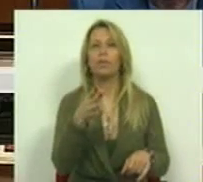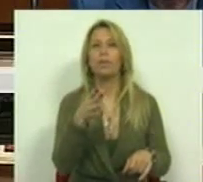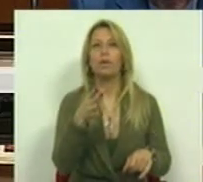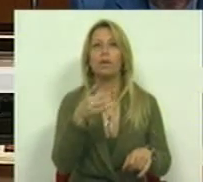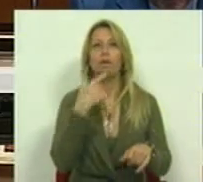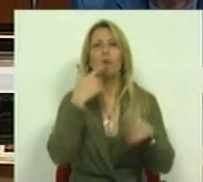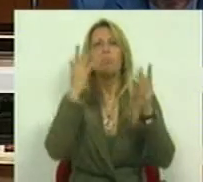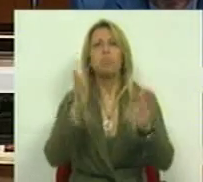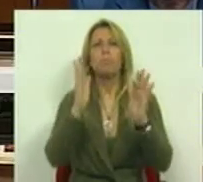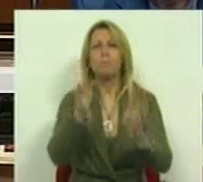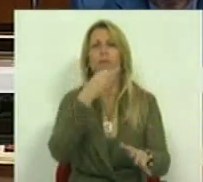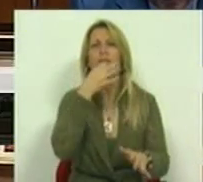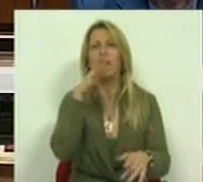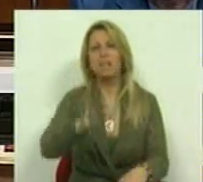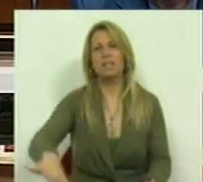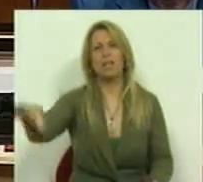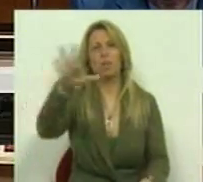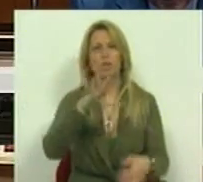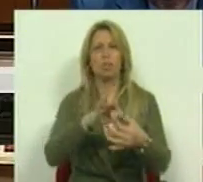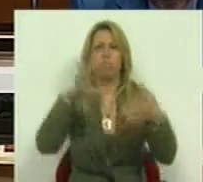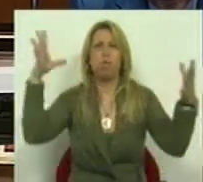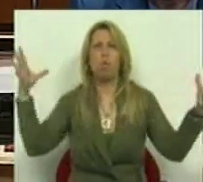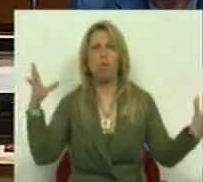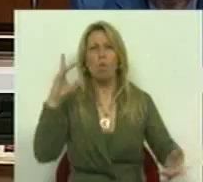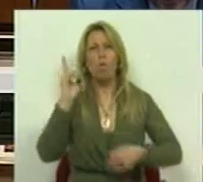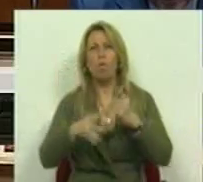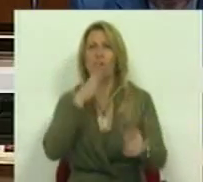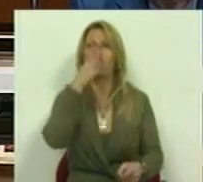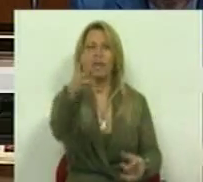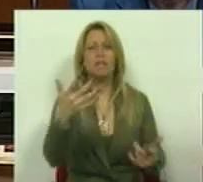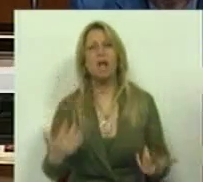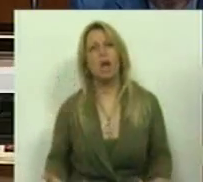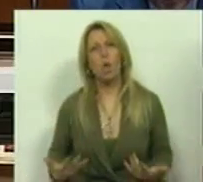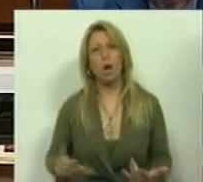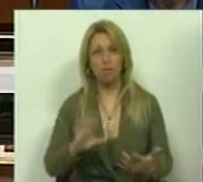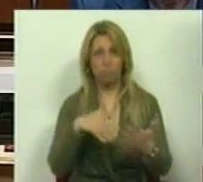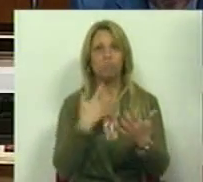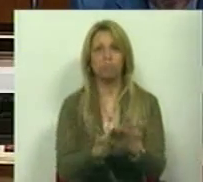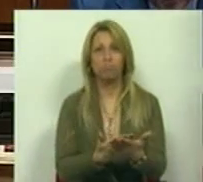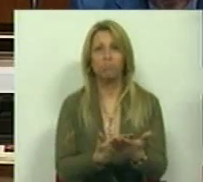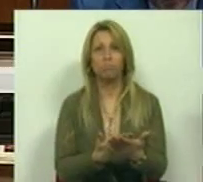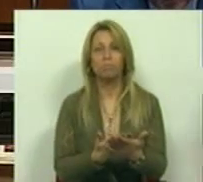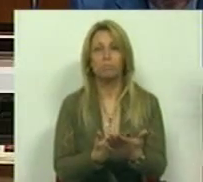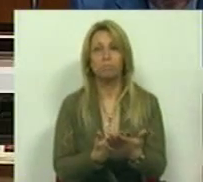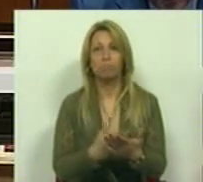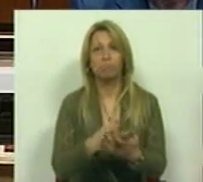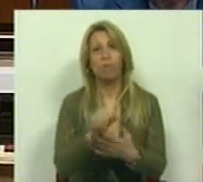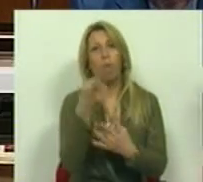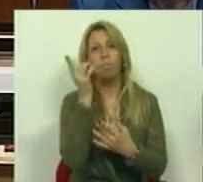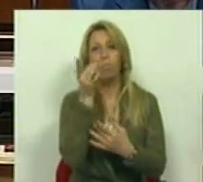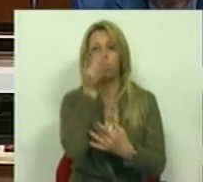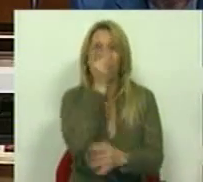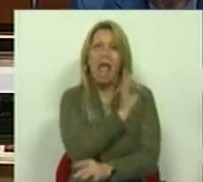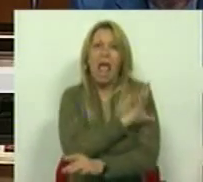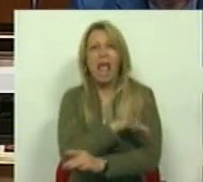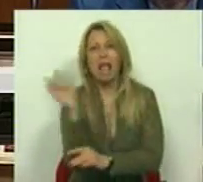utilizar situações que não correspondem àquilo que acaba de dizer para criar uma suposta hipocrisia